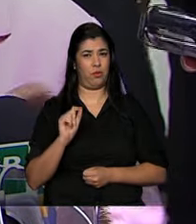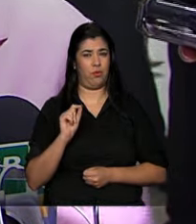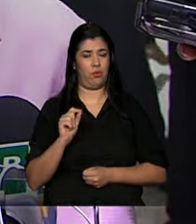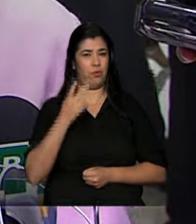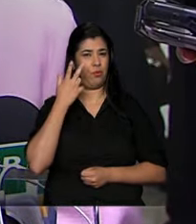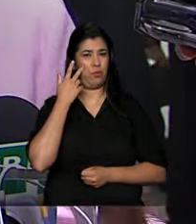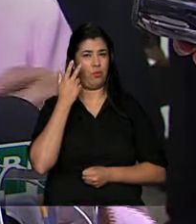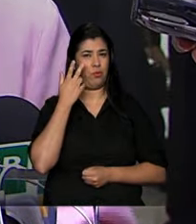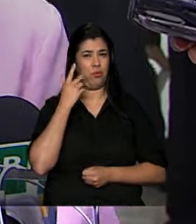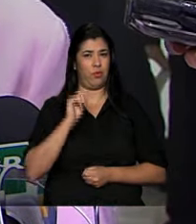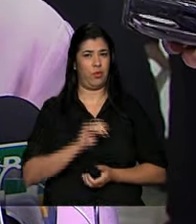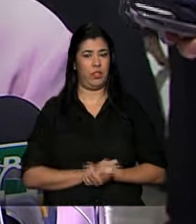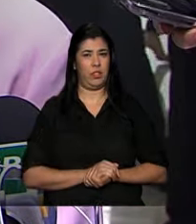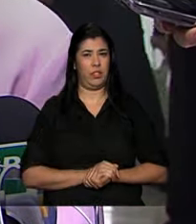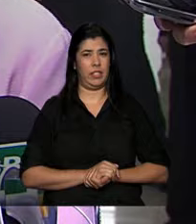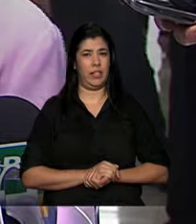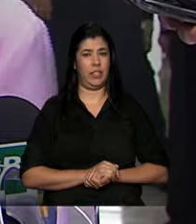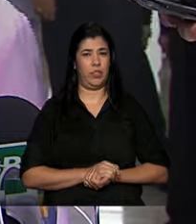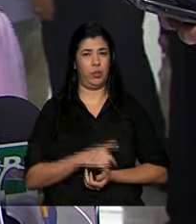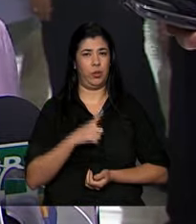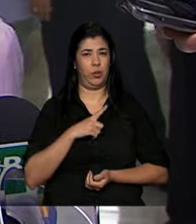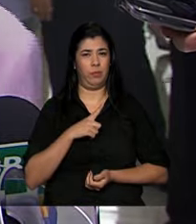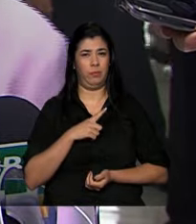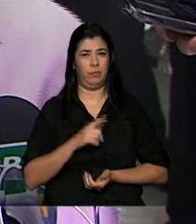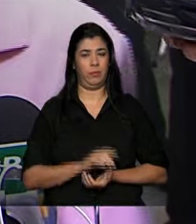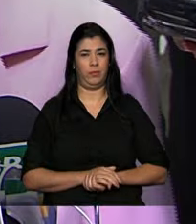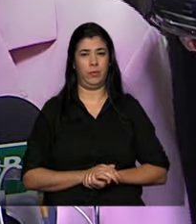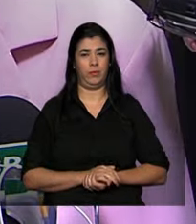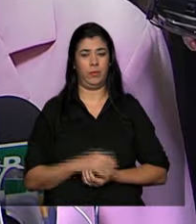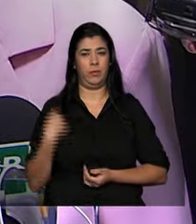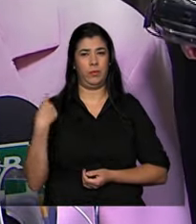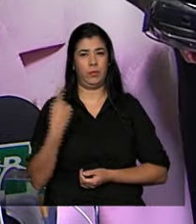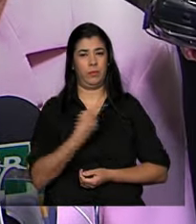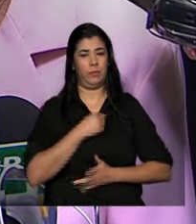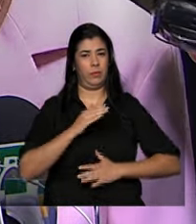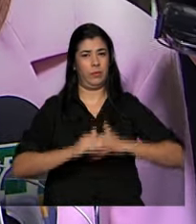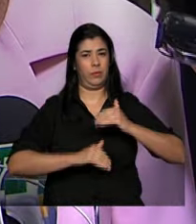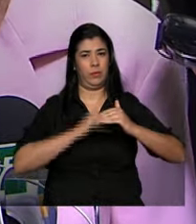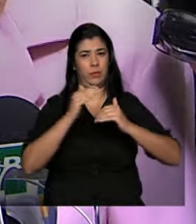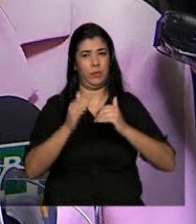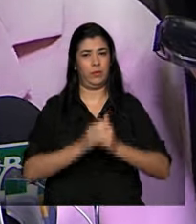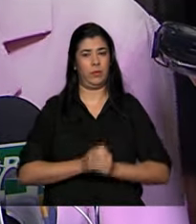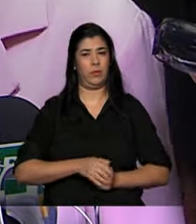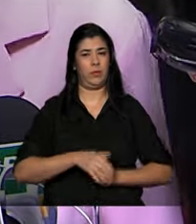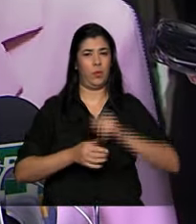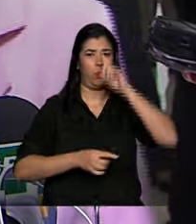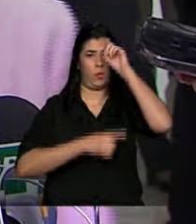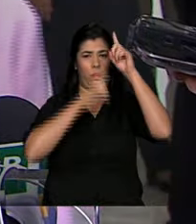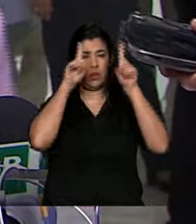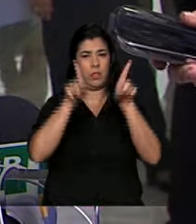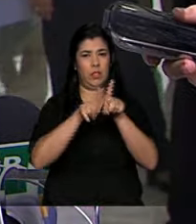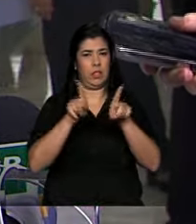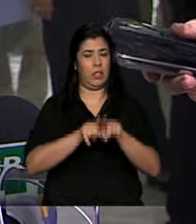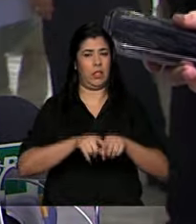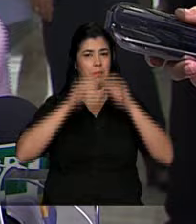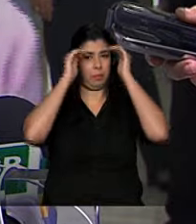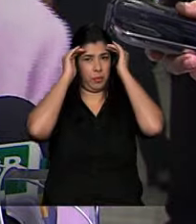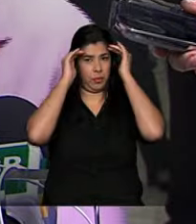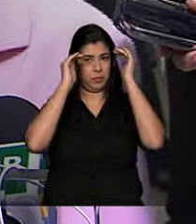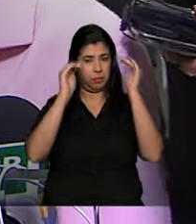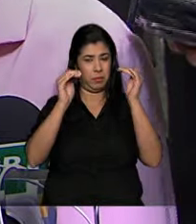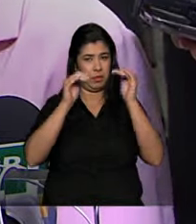porque nós construímos nós construímos a democracia então respeitar a manifestação